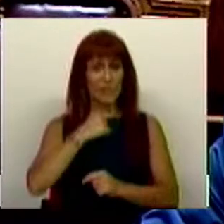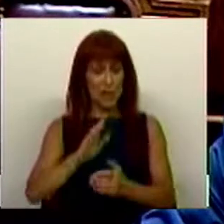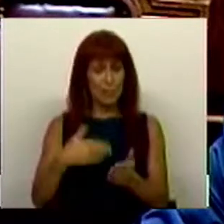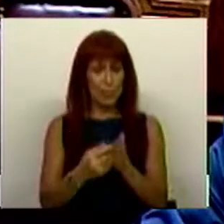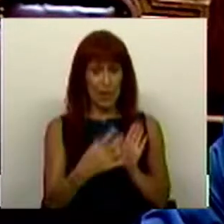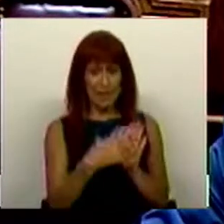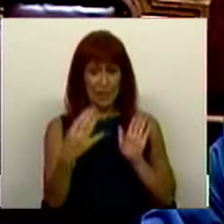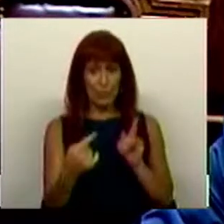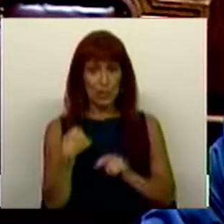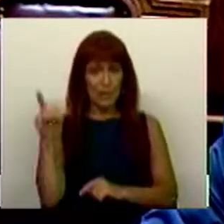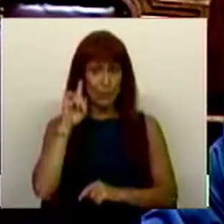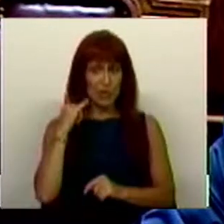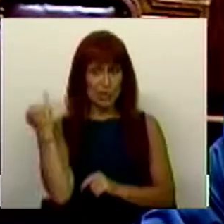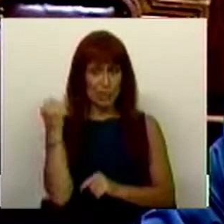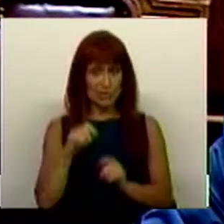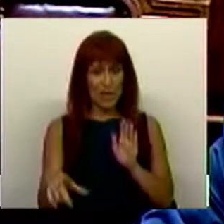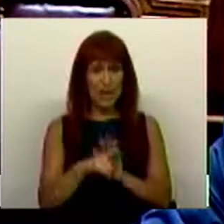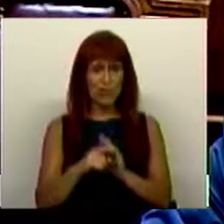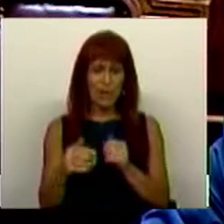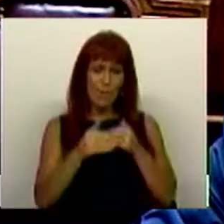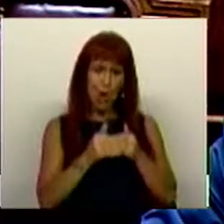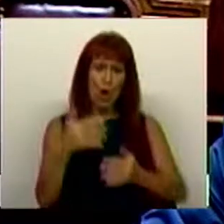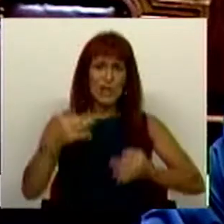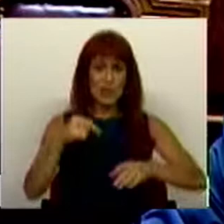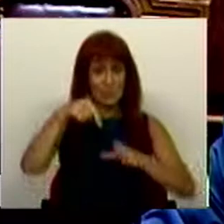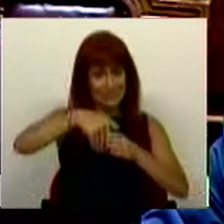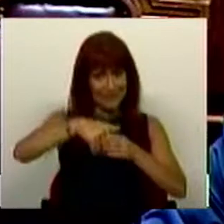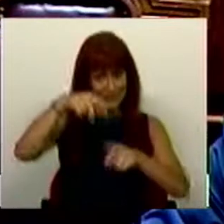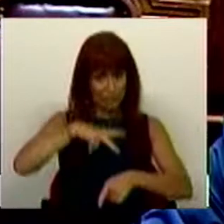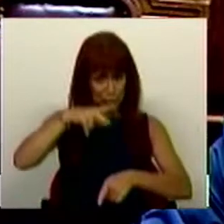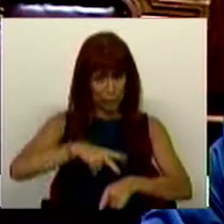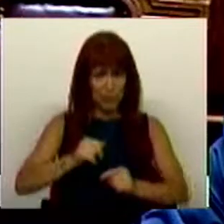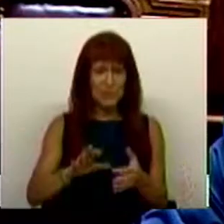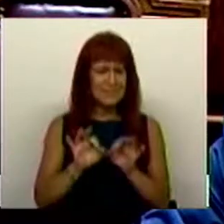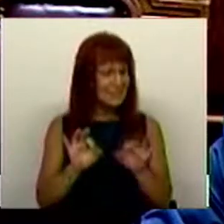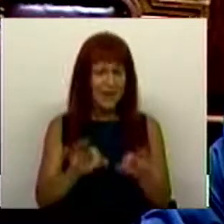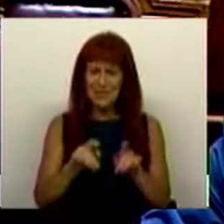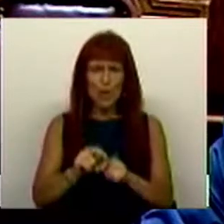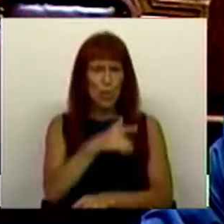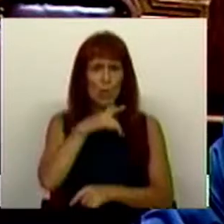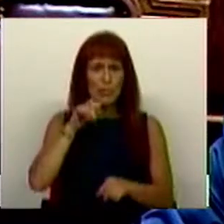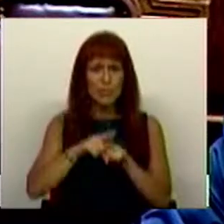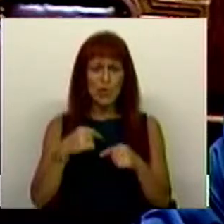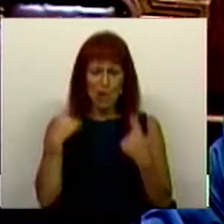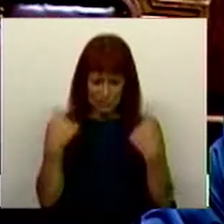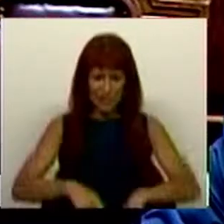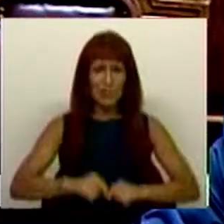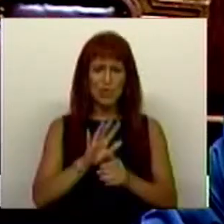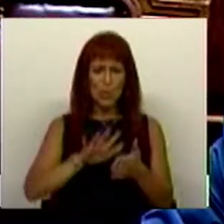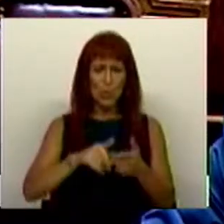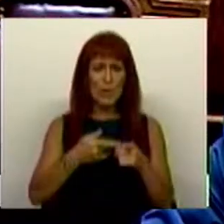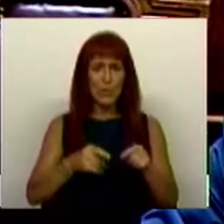propõe transpor este importante instrumento legal para a ordem jurídica interna estão em linha com o compromisso de dispormos de um